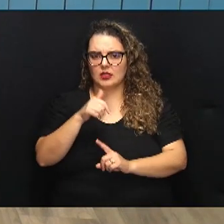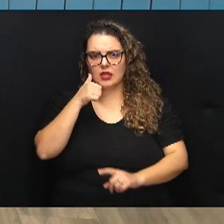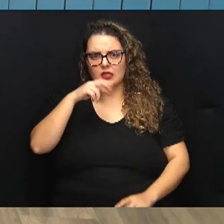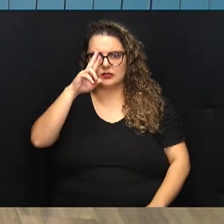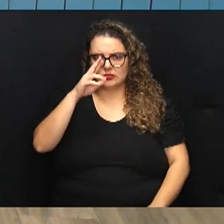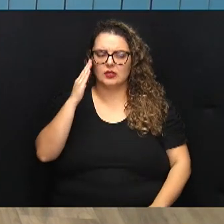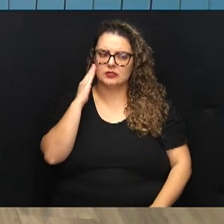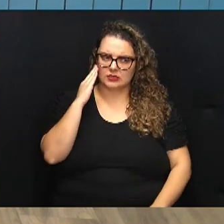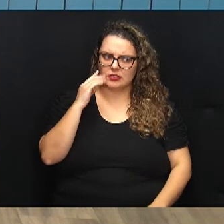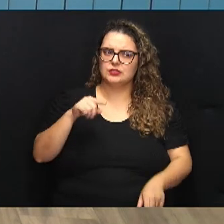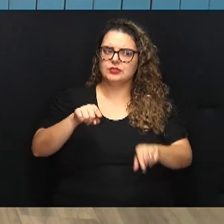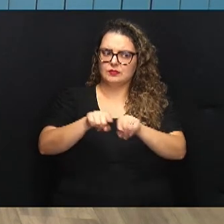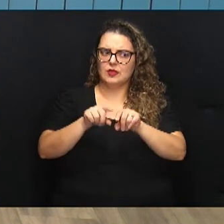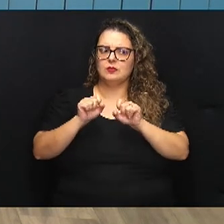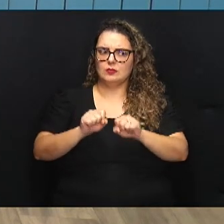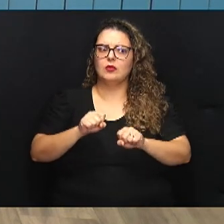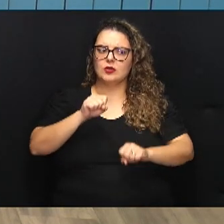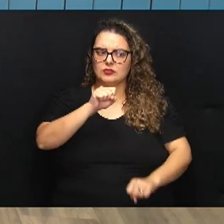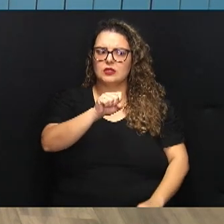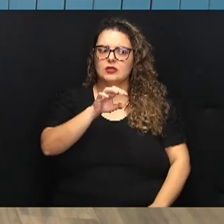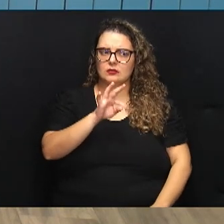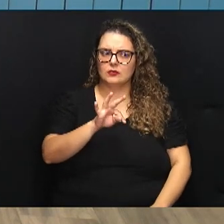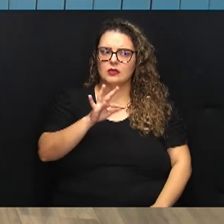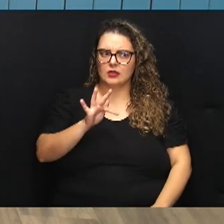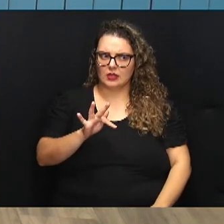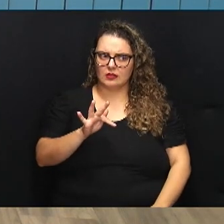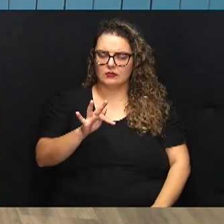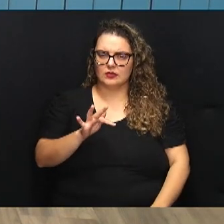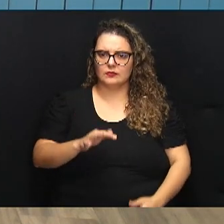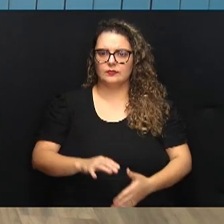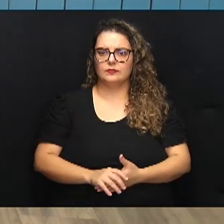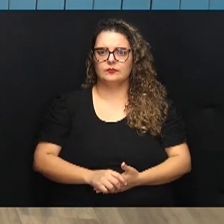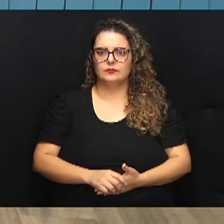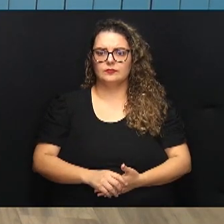que também pode ir para o Supremo Tribunal Federal?